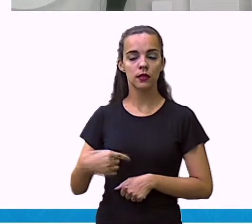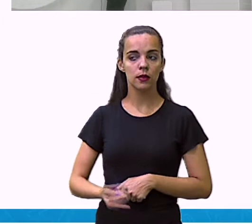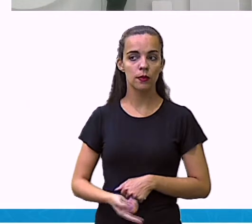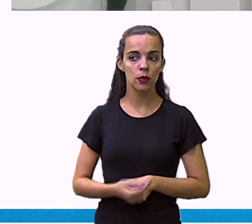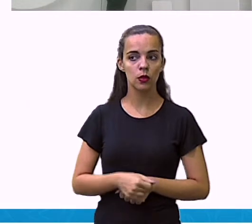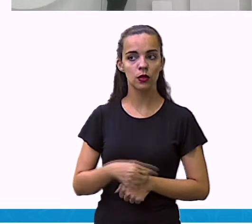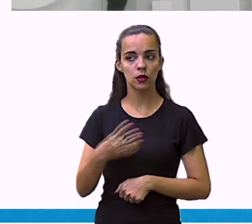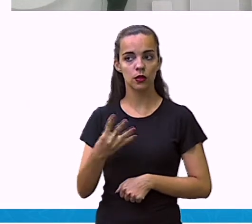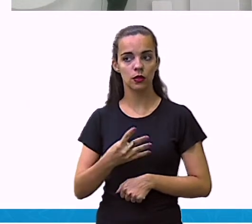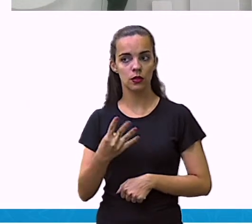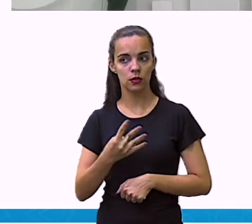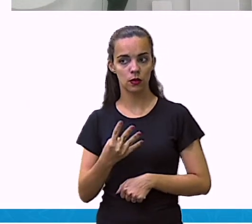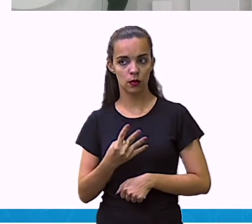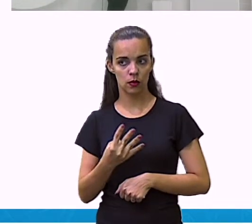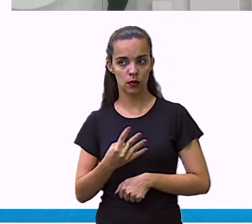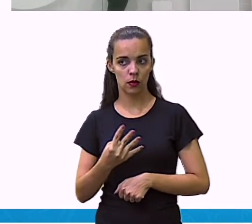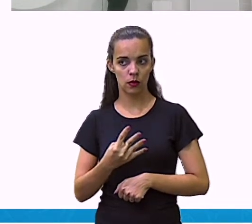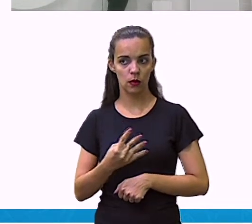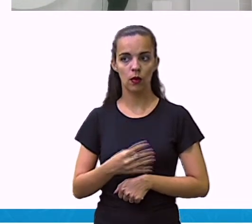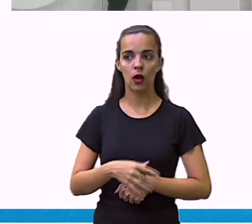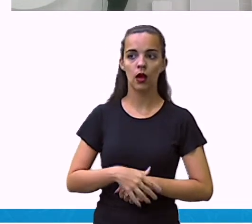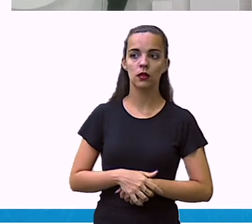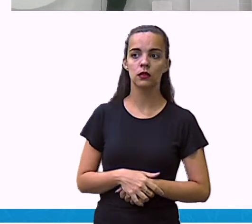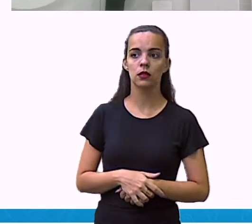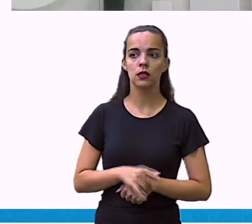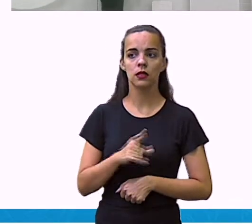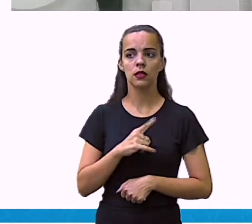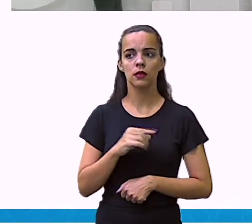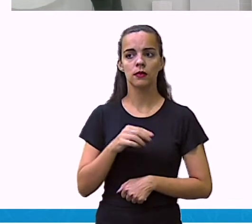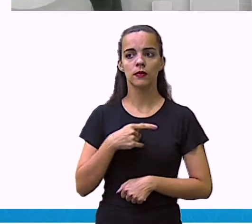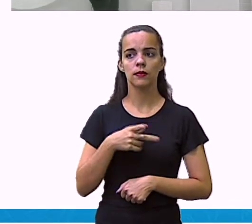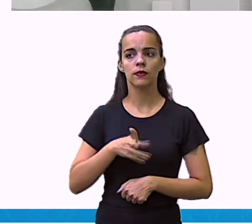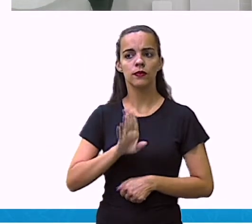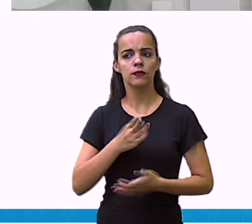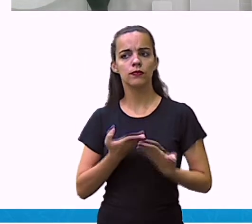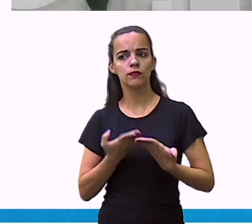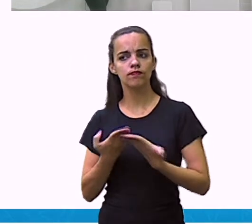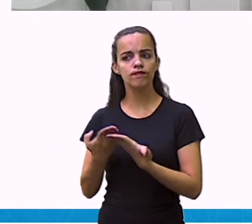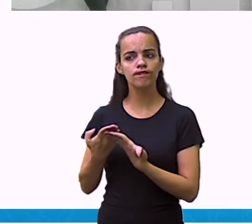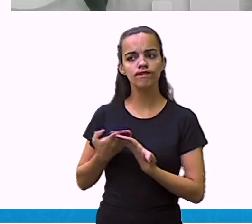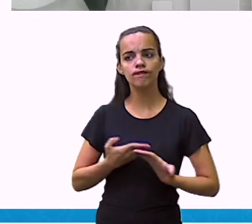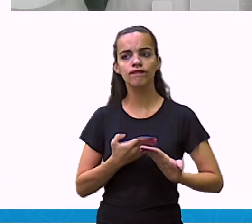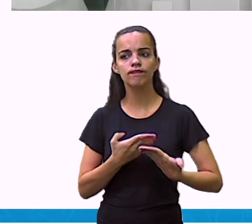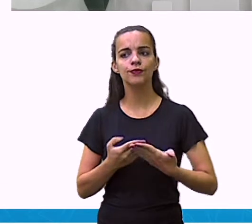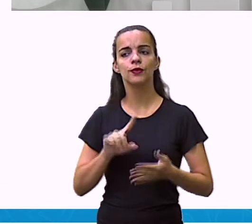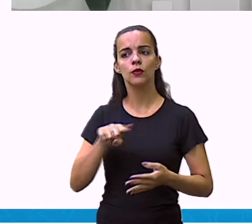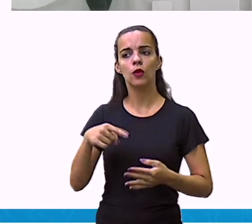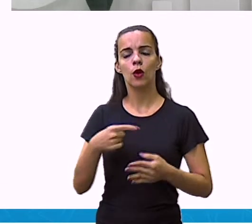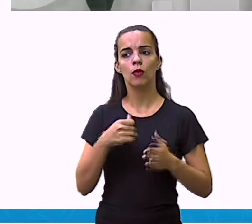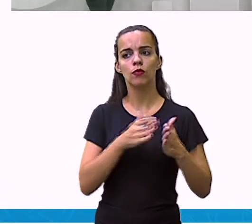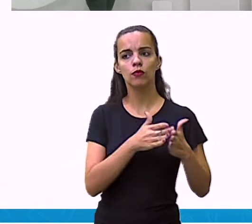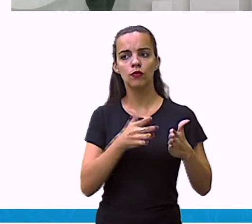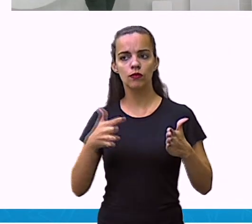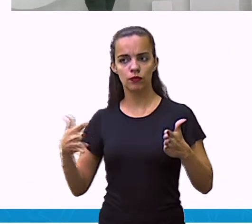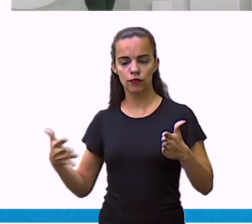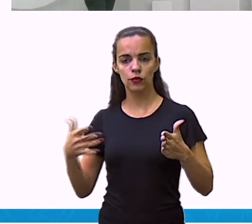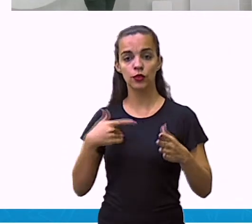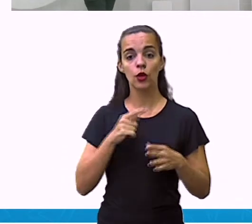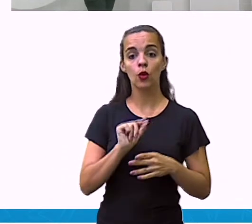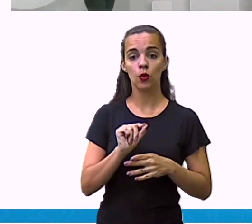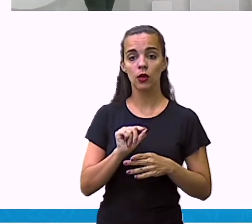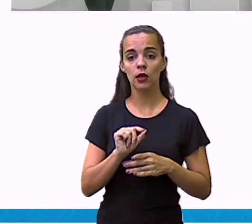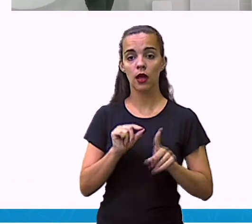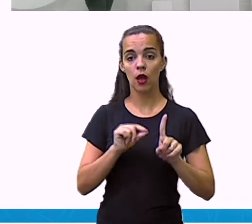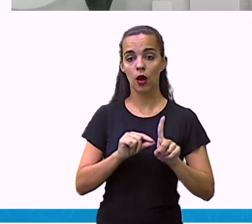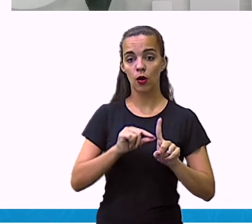na primeira ordem. Você se lembra o nome desta ordem? Nós estudamos juntos. É a ordem da